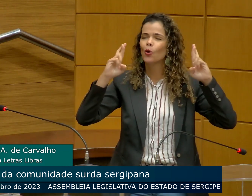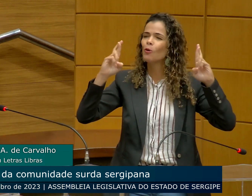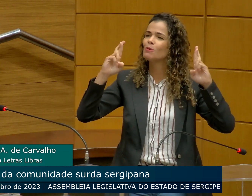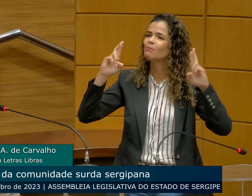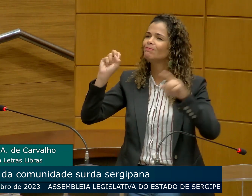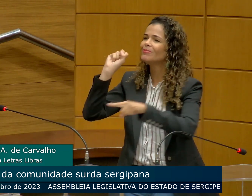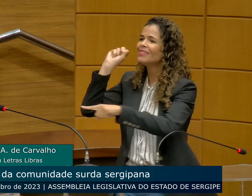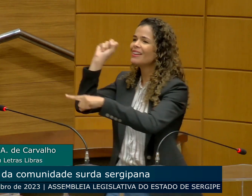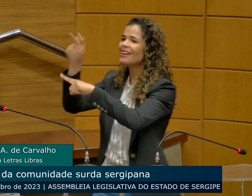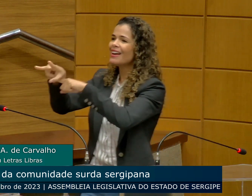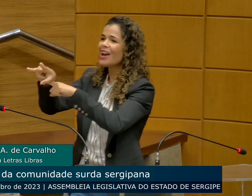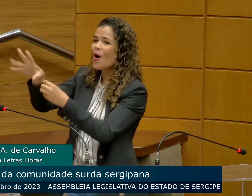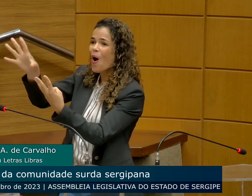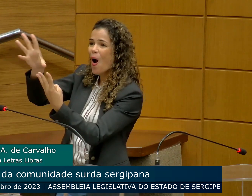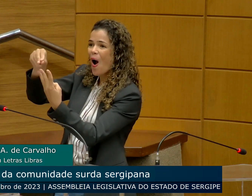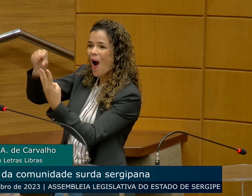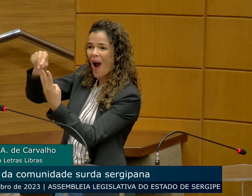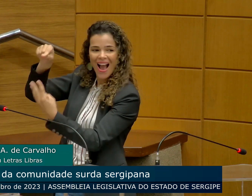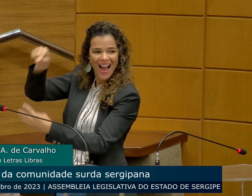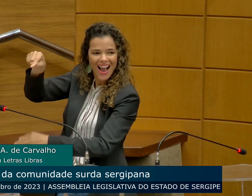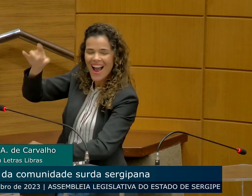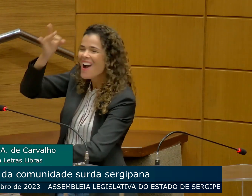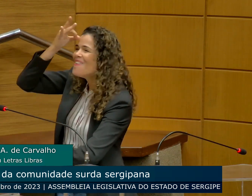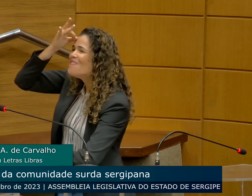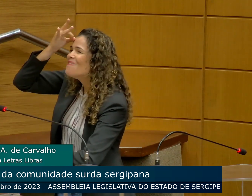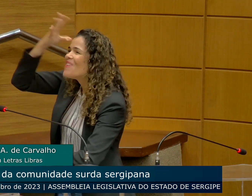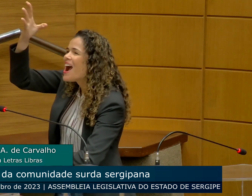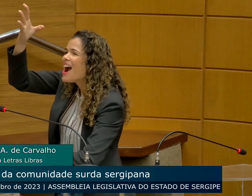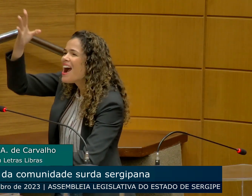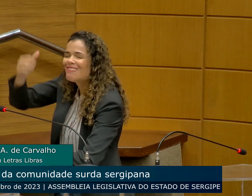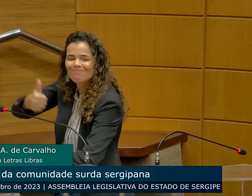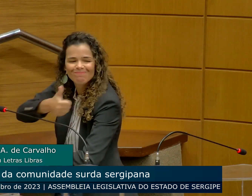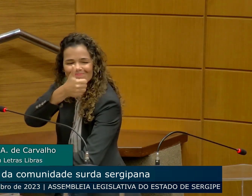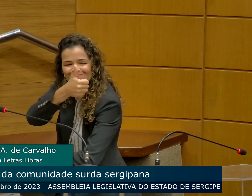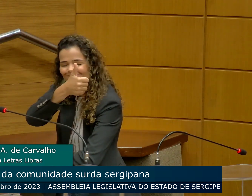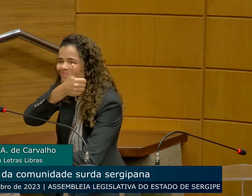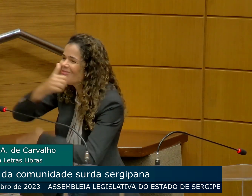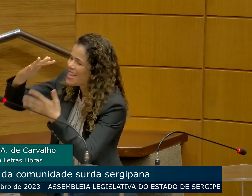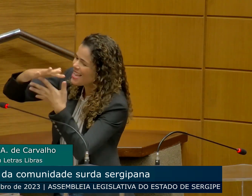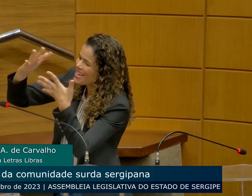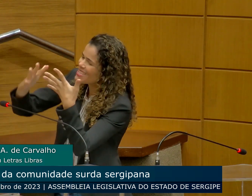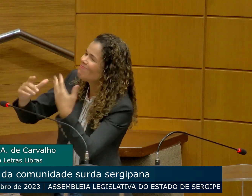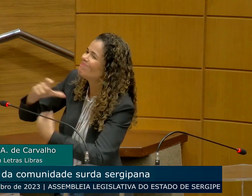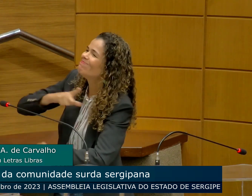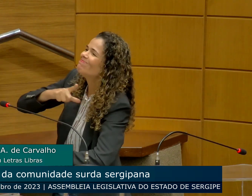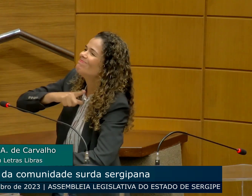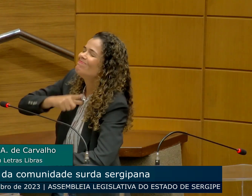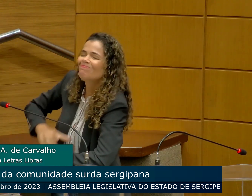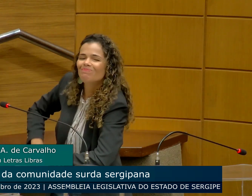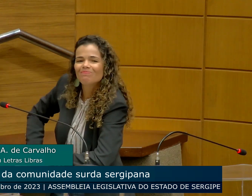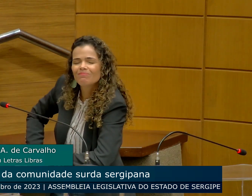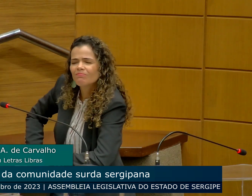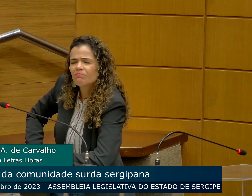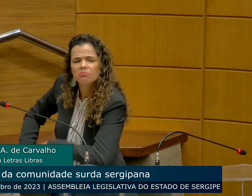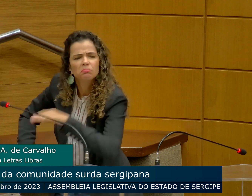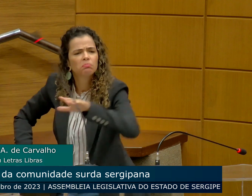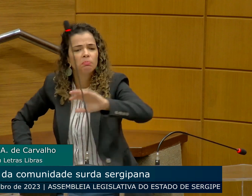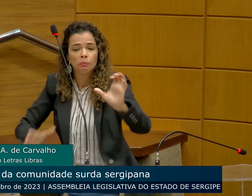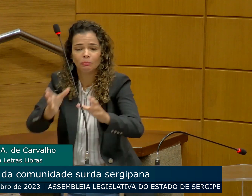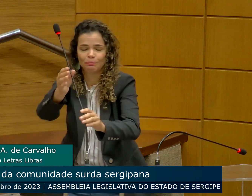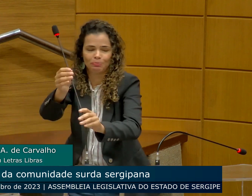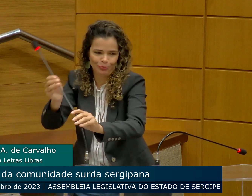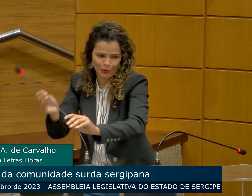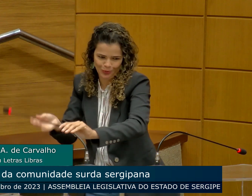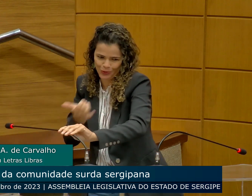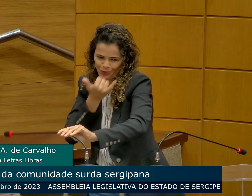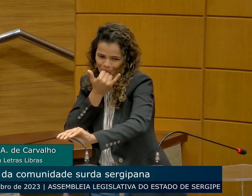isso. Eu me sinto a sorte, né, de ter tido a vaga, de ter trabalhado, de ter estudado na UFES. Né, não foi fácil, mas eu